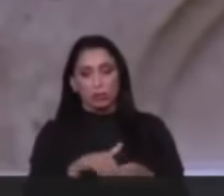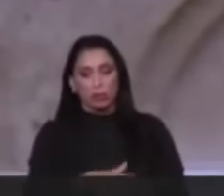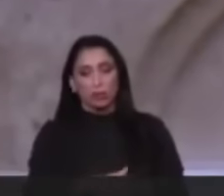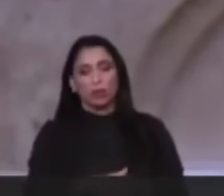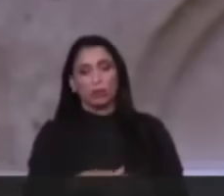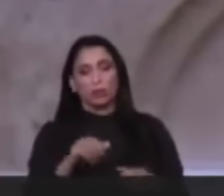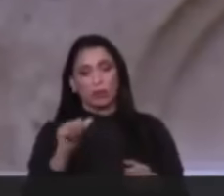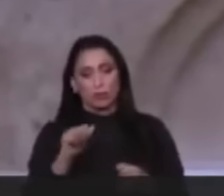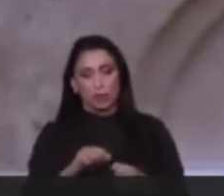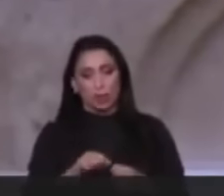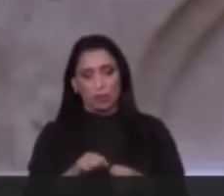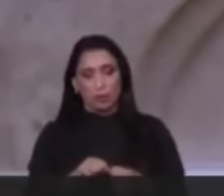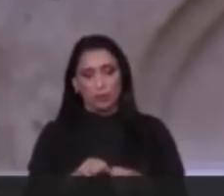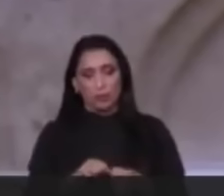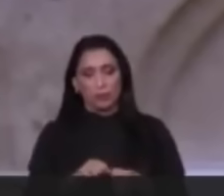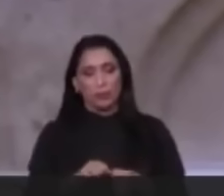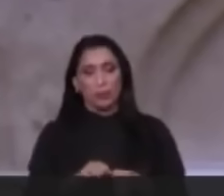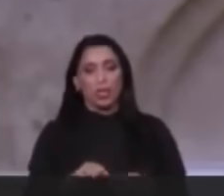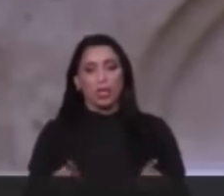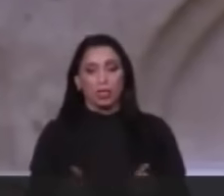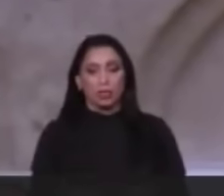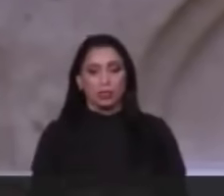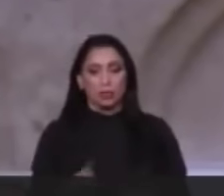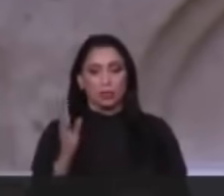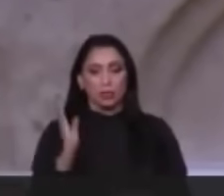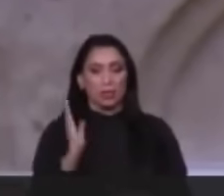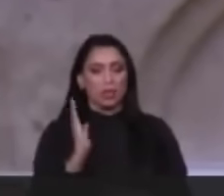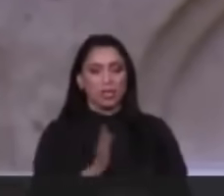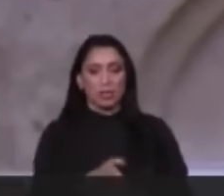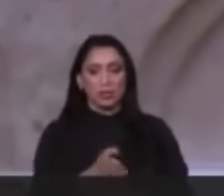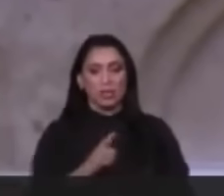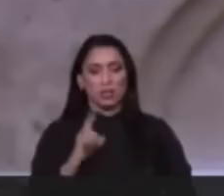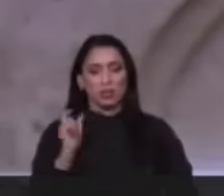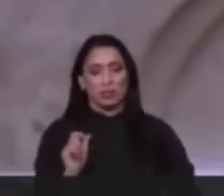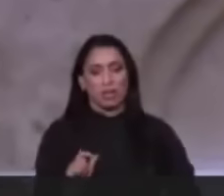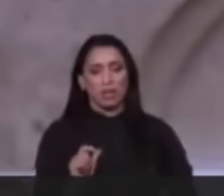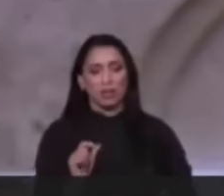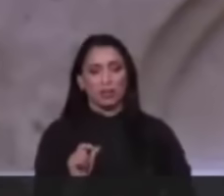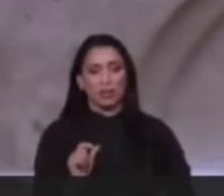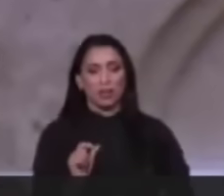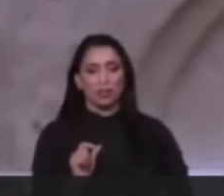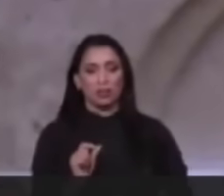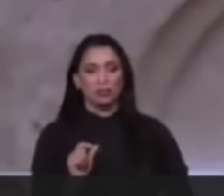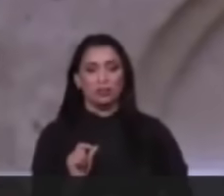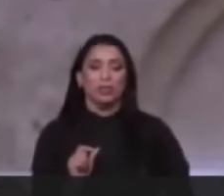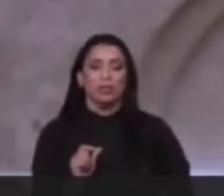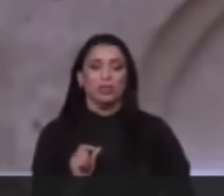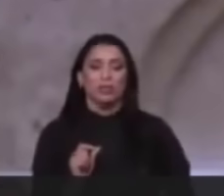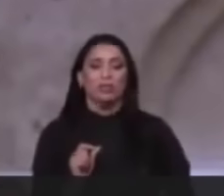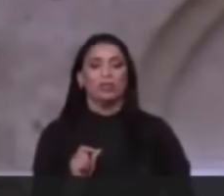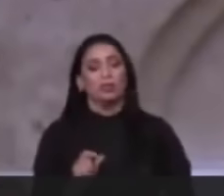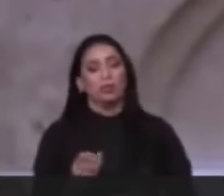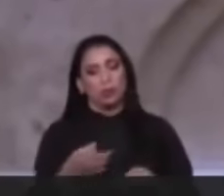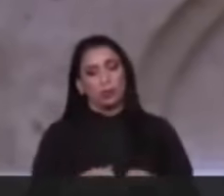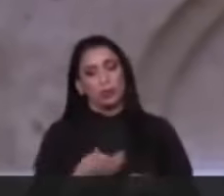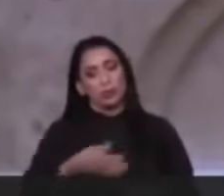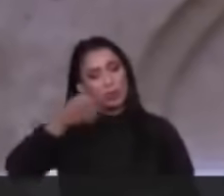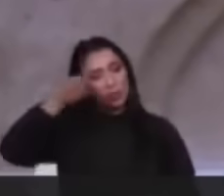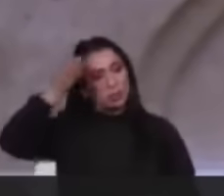proferiu. E vencido também, em parte, apenas quanto à dosimetria, o ministro Cristiano